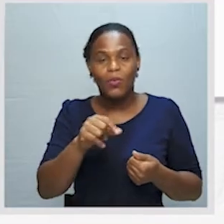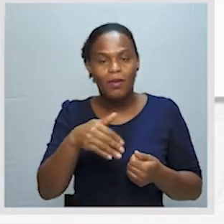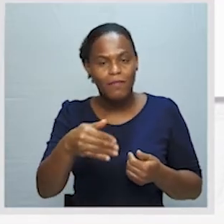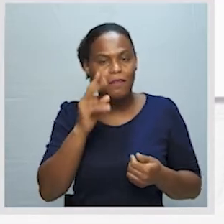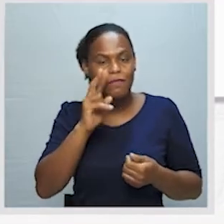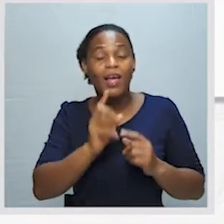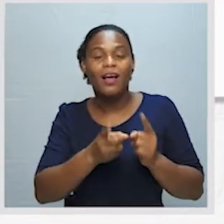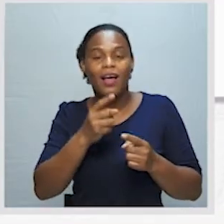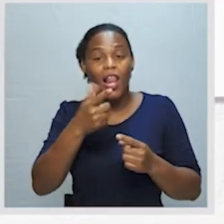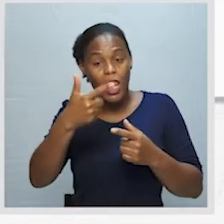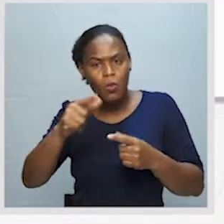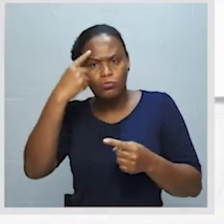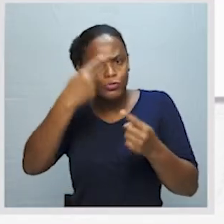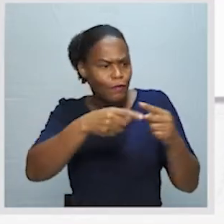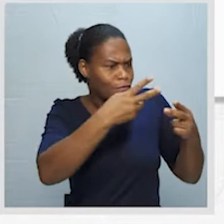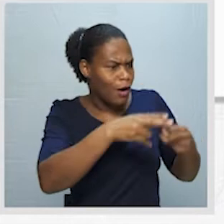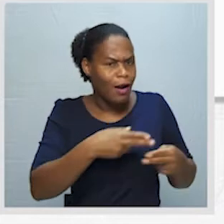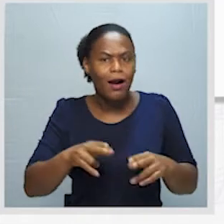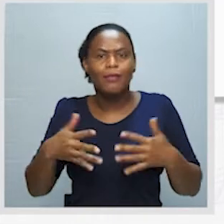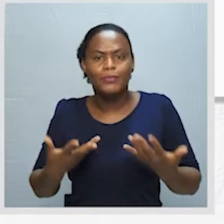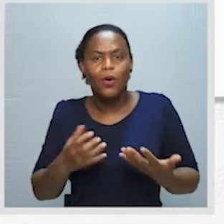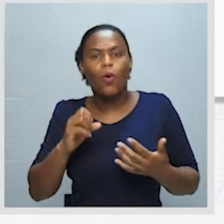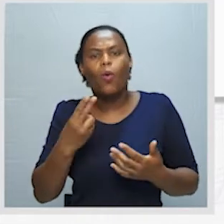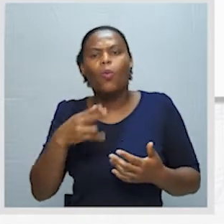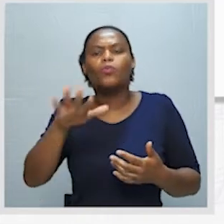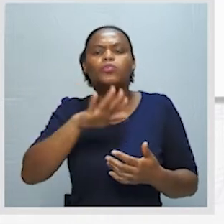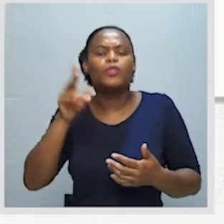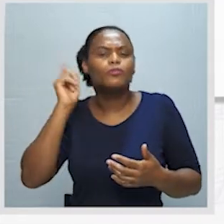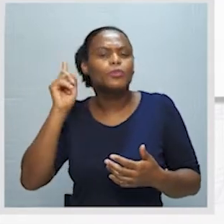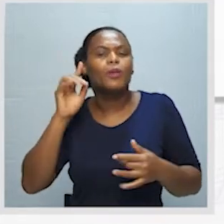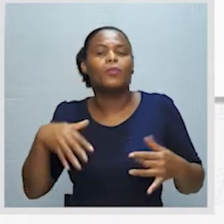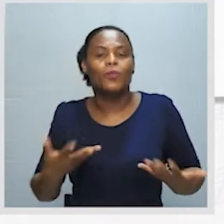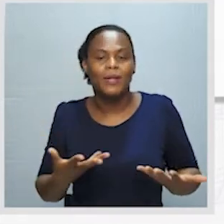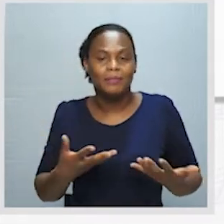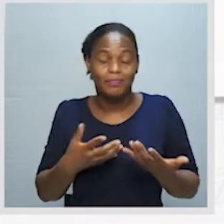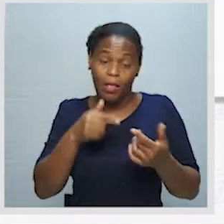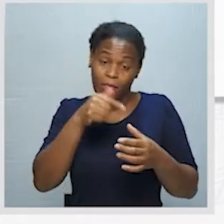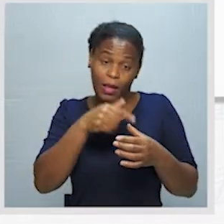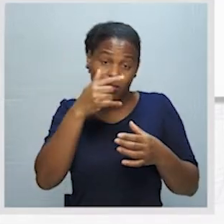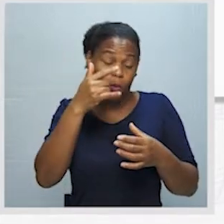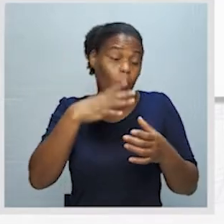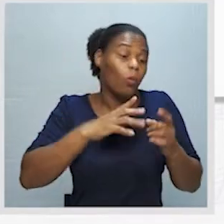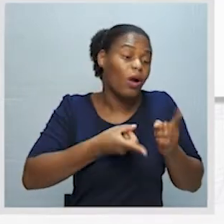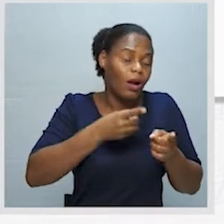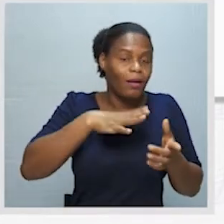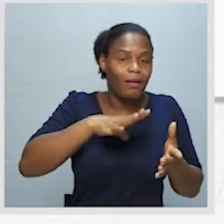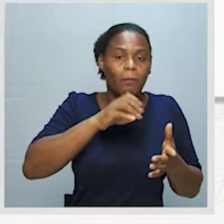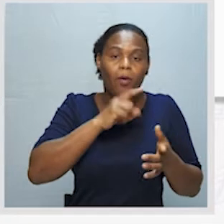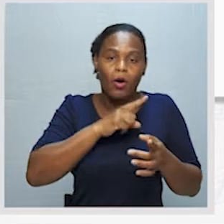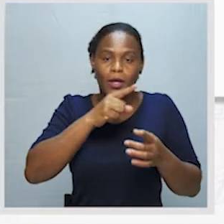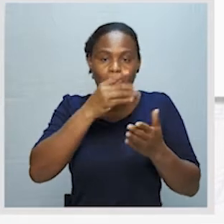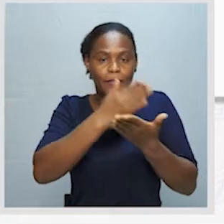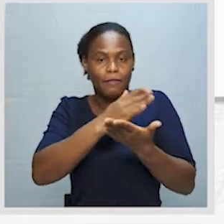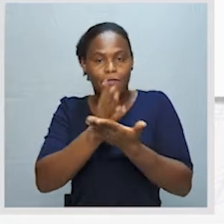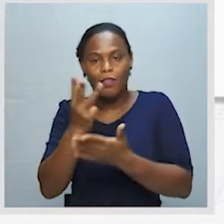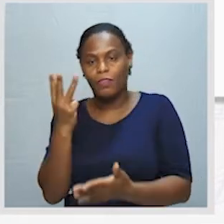assim, a língua tem vários objetivos ou utilidade e, de acordo com a intenção, pode ser dividido